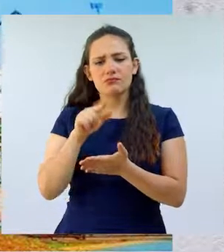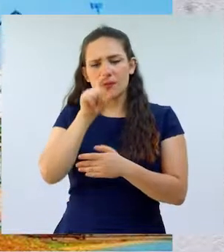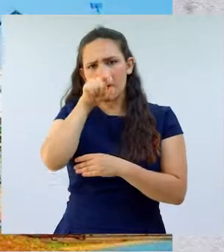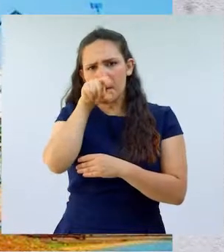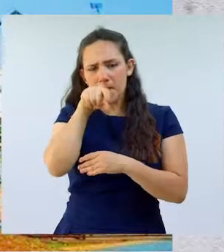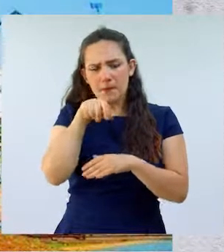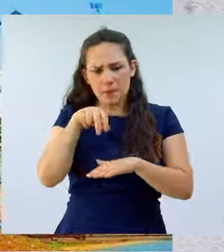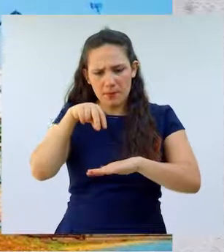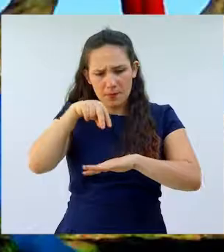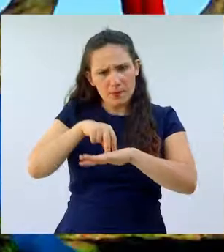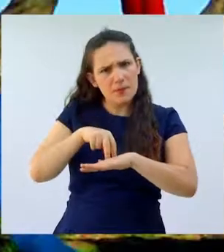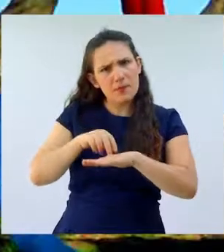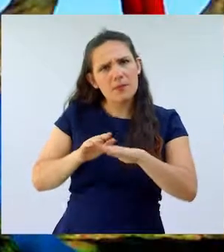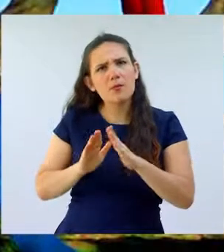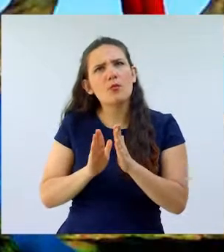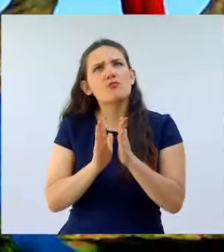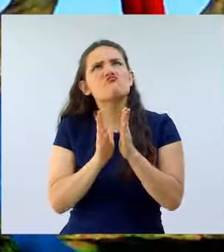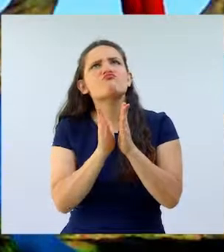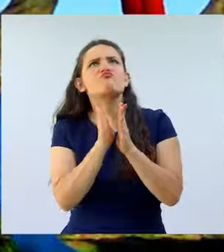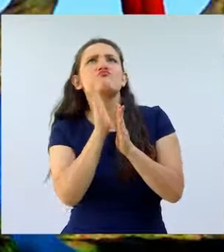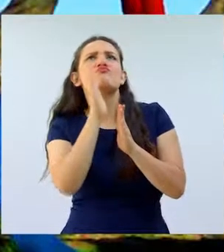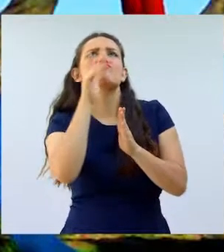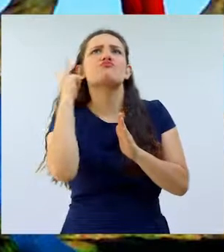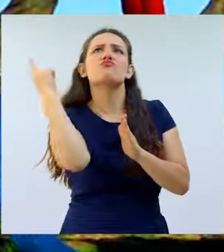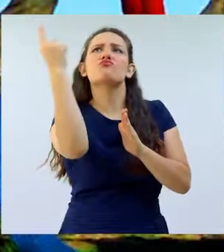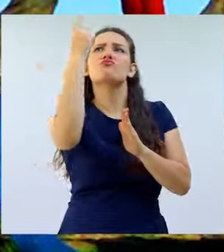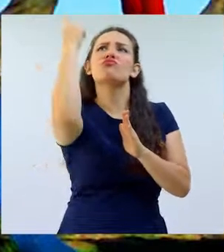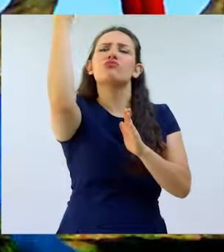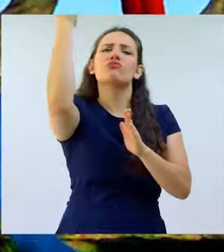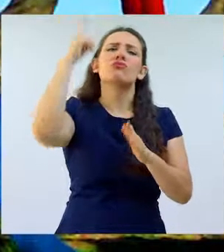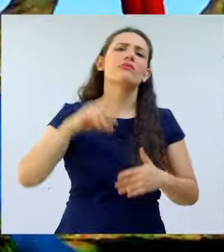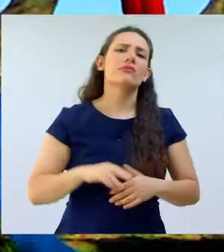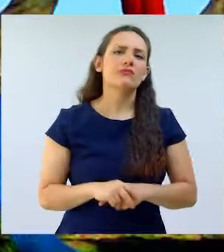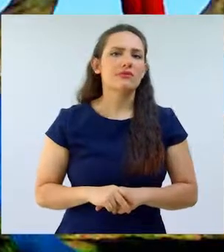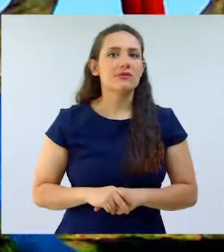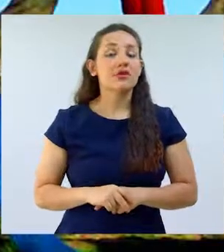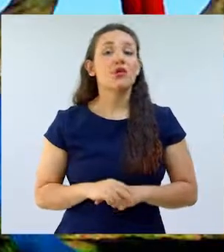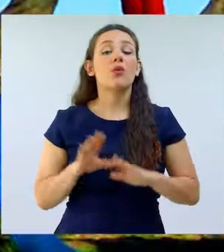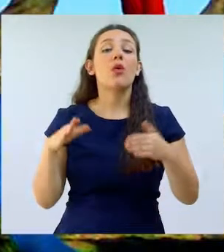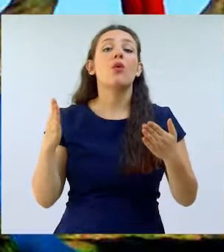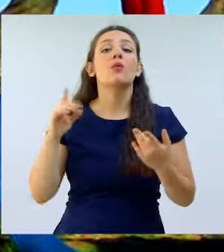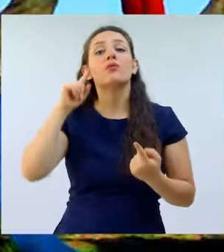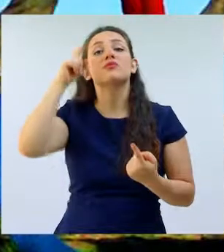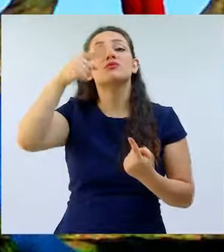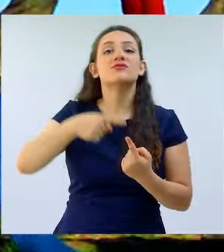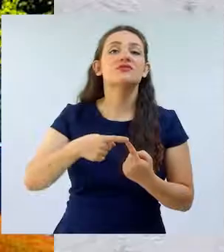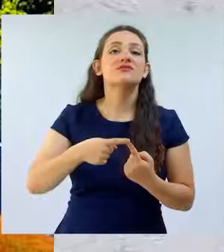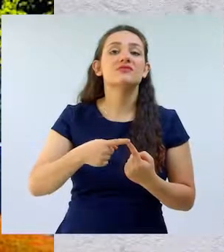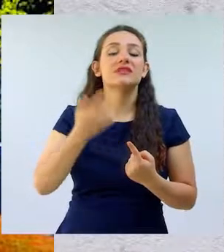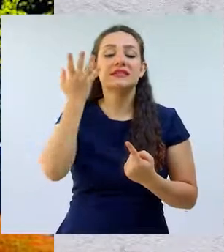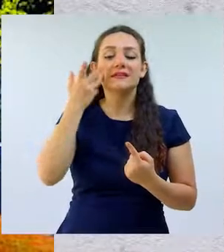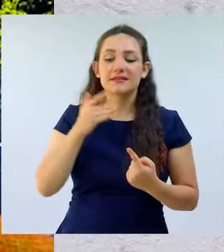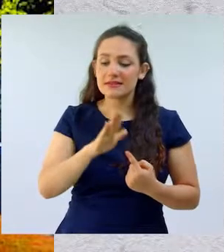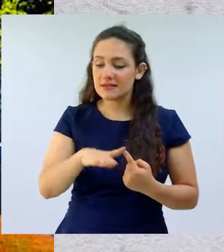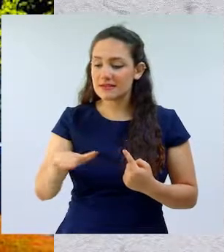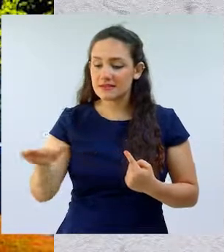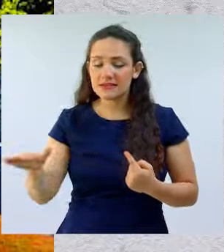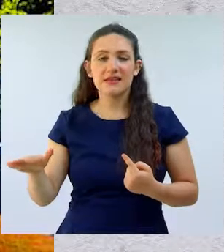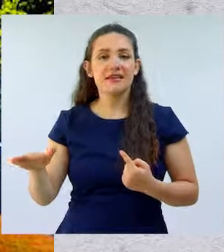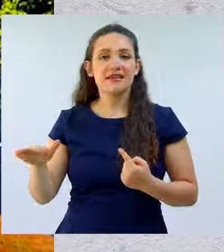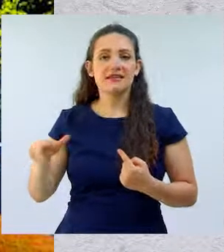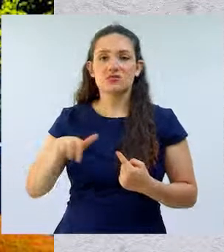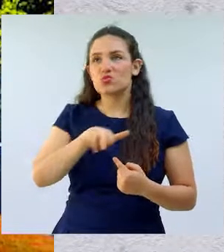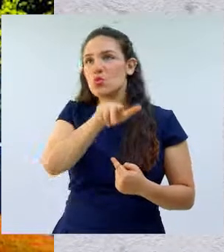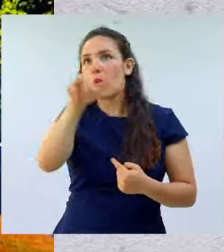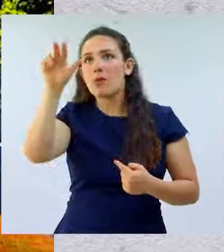do chão, assim, lá em cima. Acho que era 10, 12 metros de altura, as crianças subiam, a minha ideia era que as crianças subissem por dentro dela,